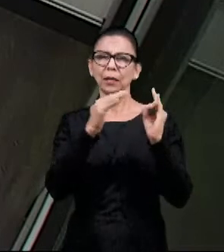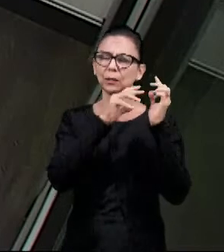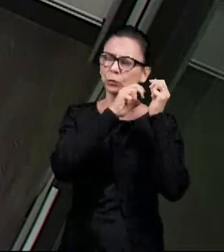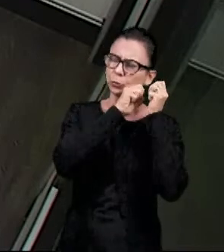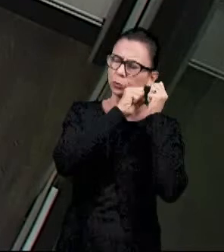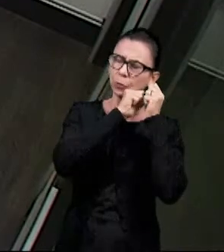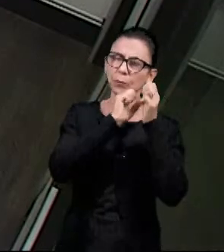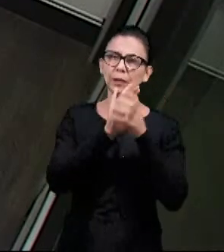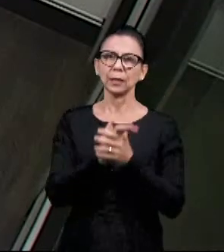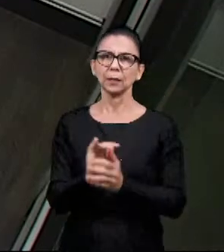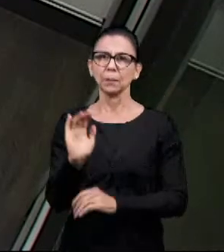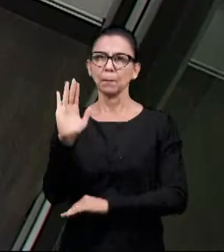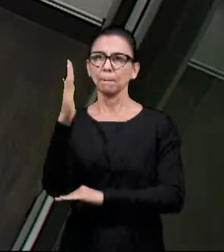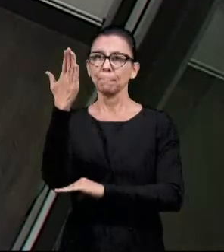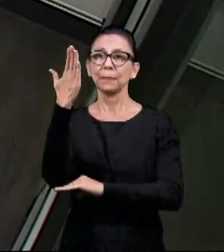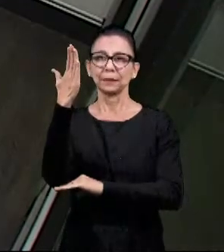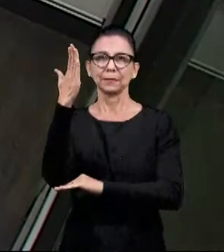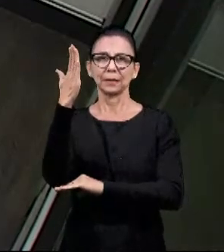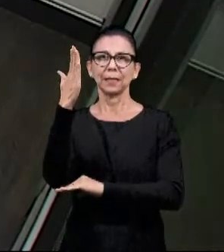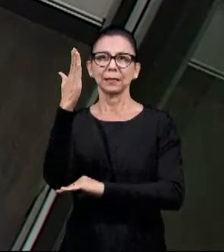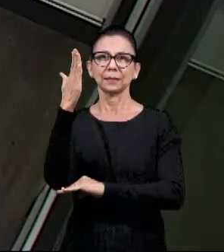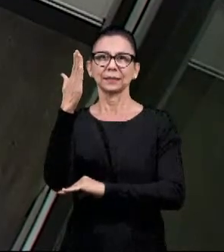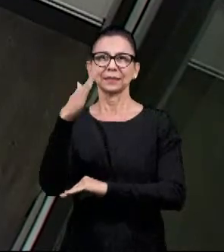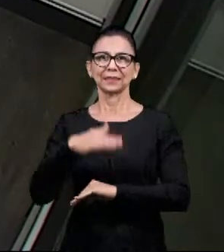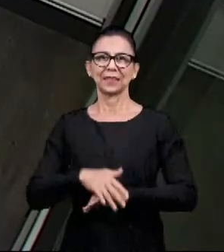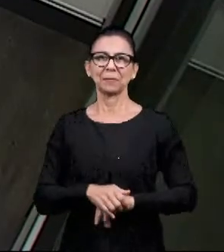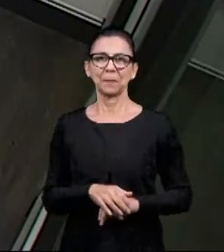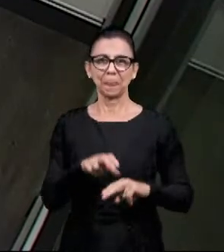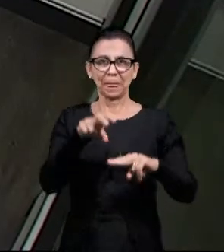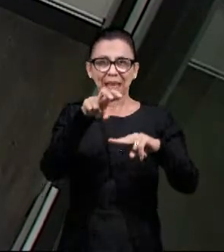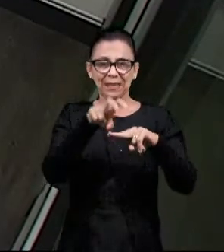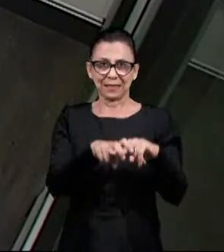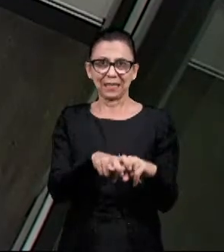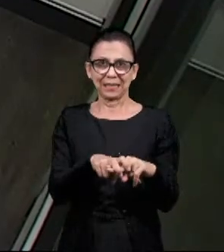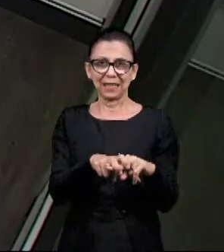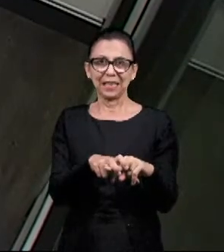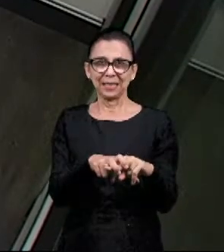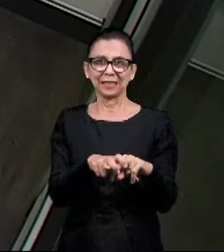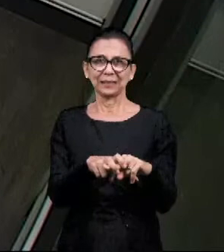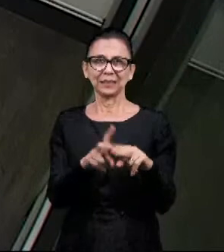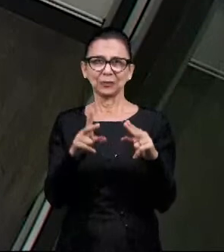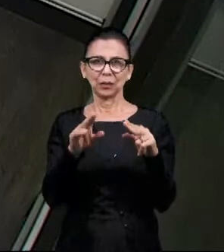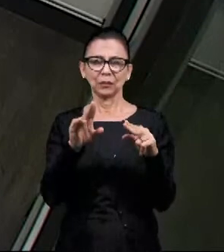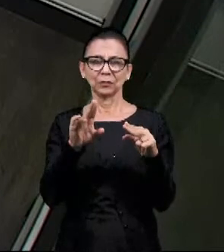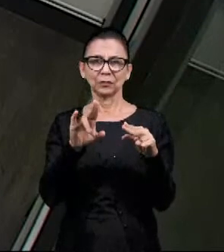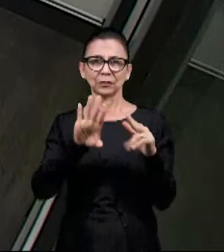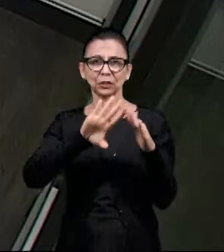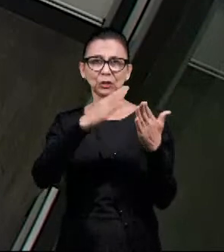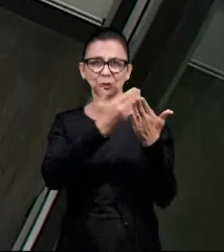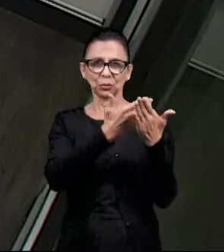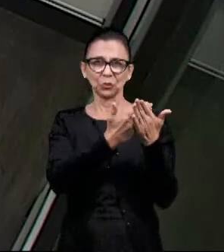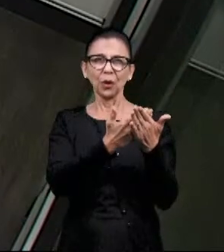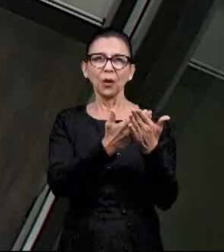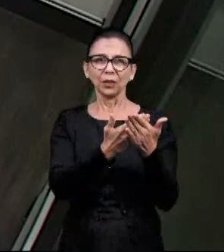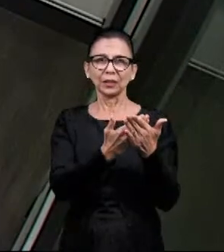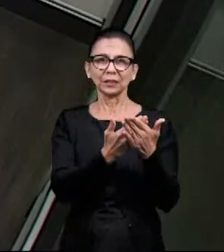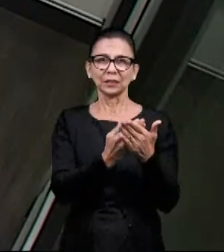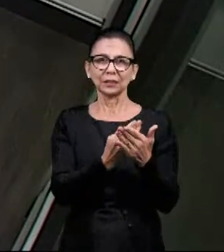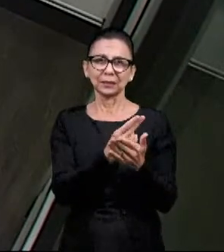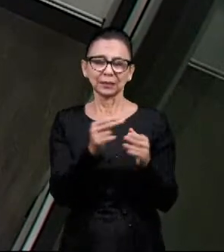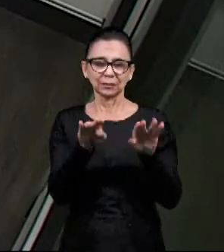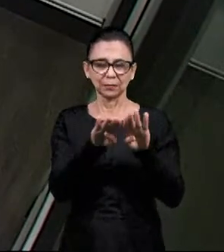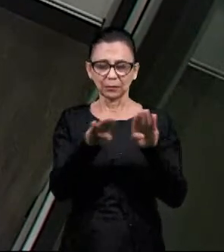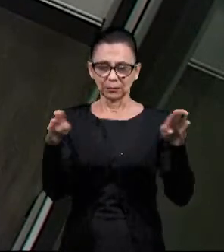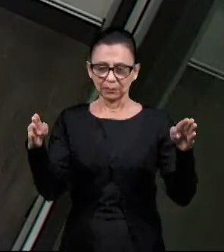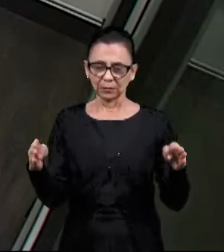madeira, aquelas carteiras antigas de escola, sentava 2 pessoas, entendeu? Era o início, assim, as